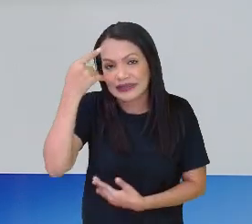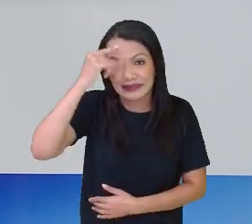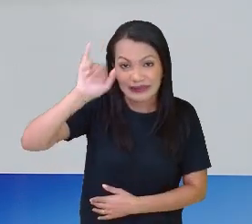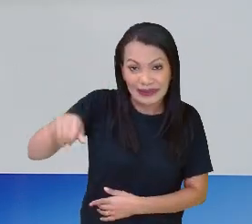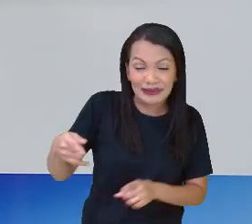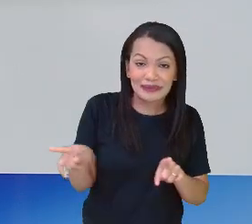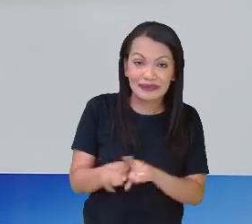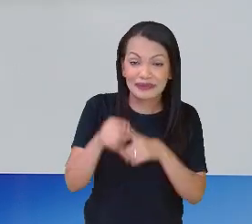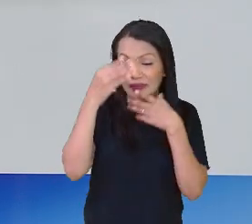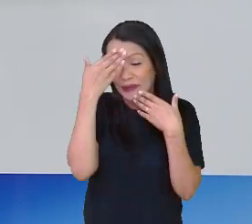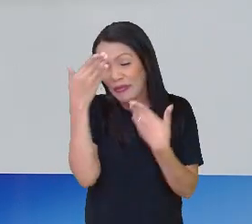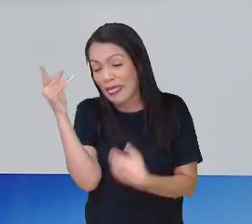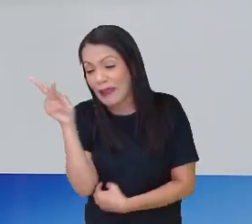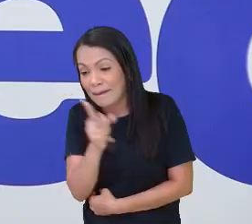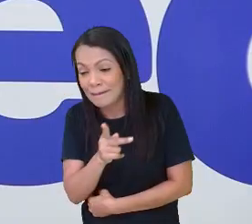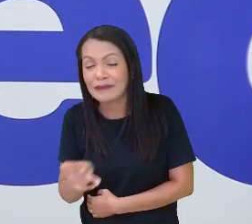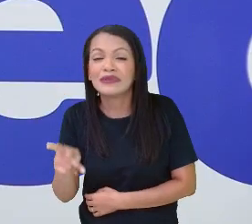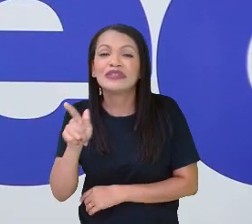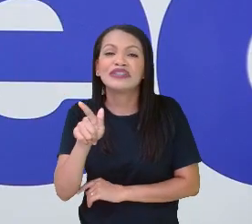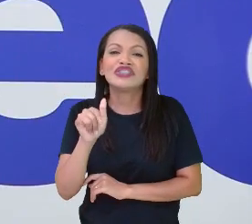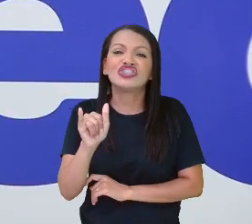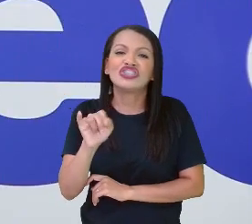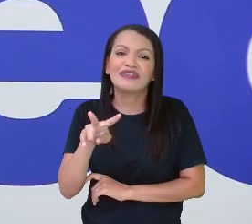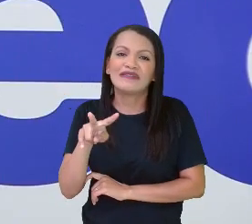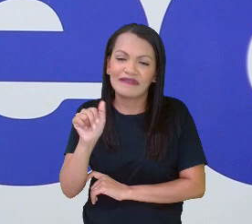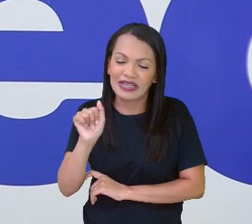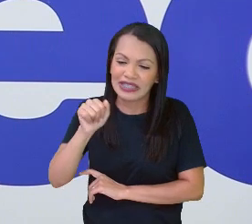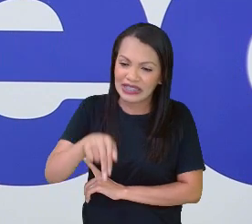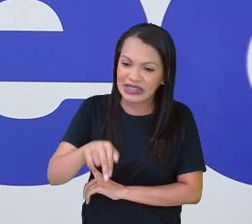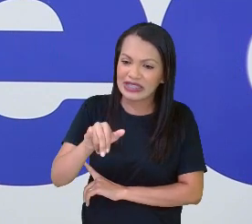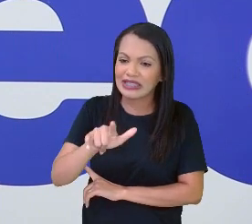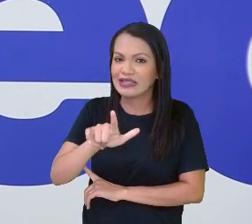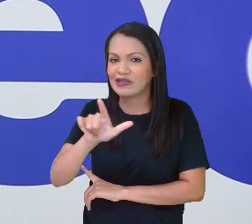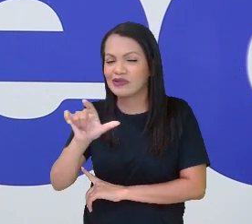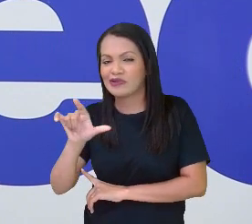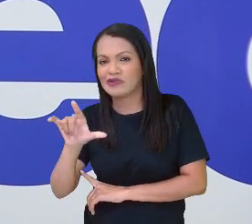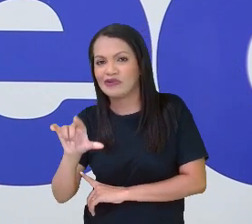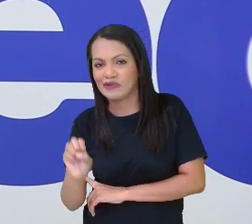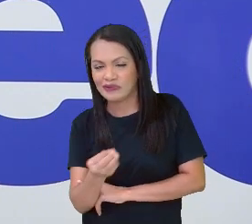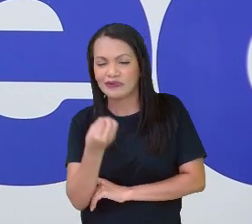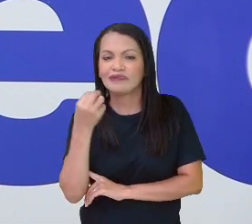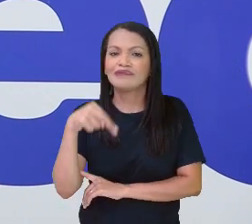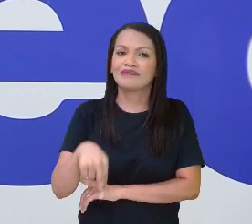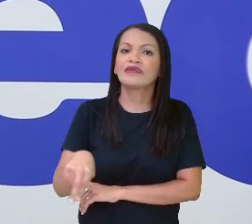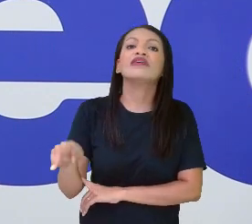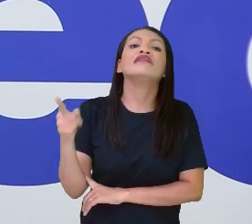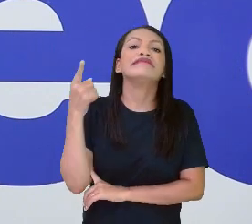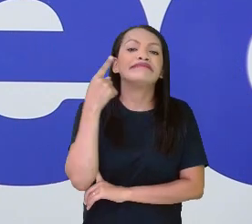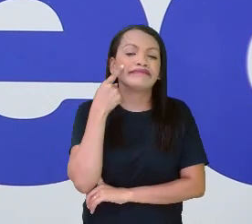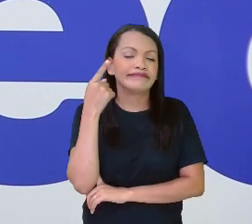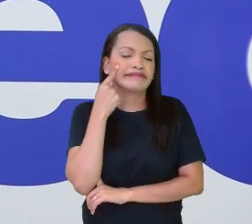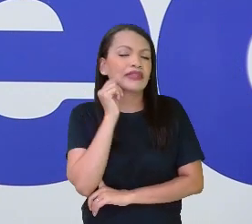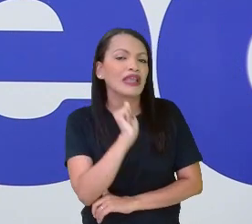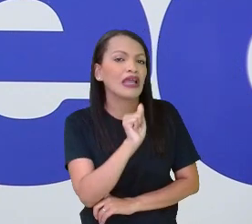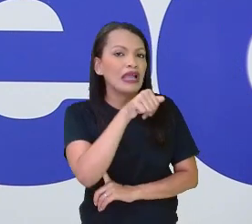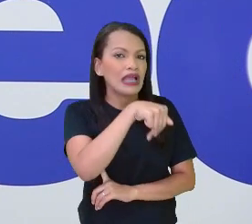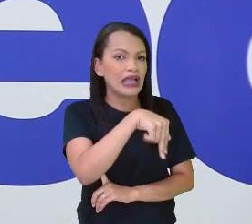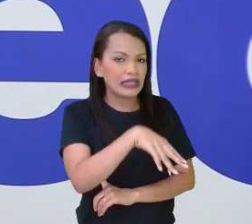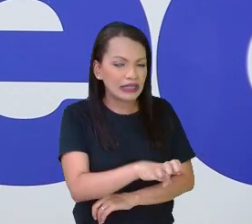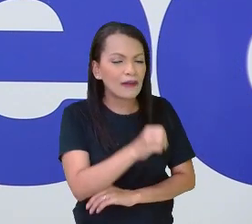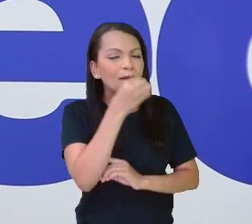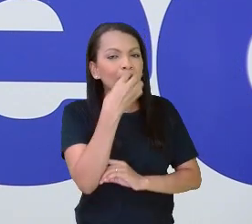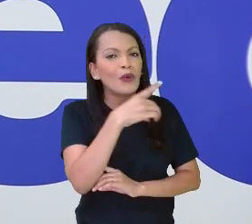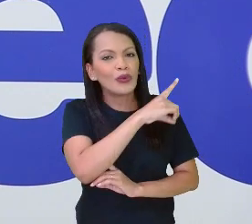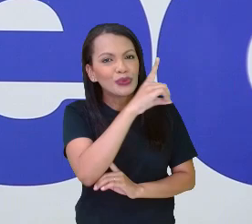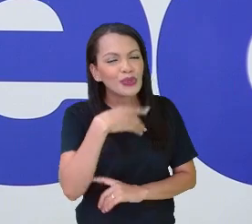Obrigada, professor Givanilson. Bem-vindo na sua volta. Obrigado também. E estava por aqui. Anne está aqui acompanhando também, desejando um bom dia e com certeza deve